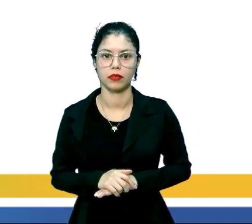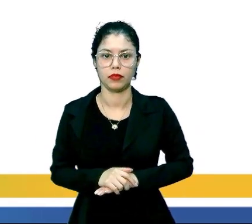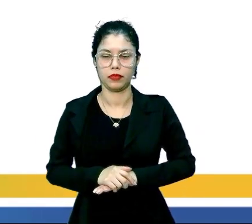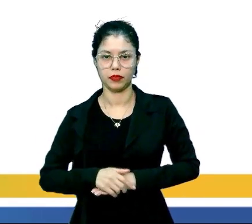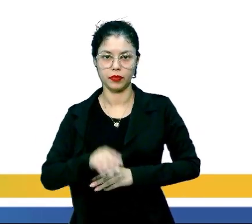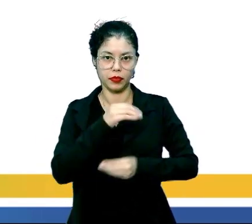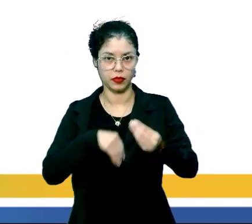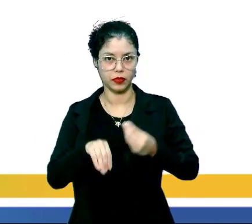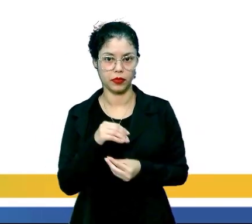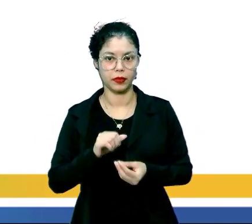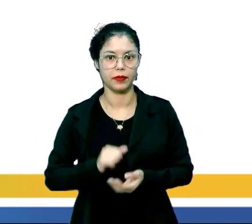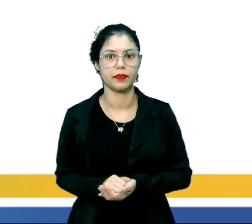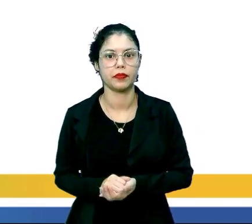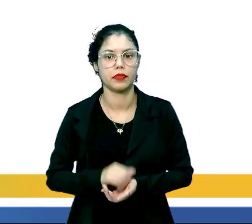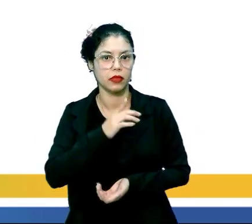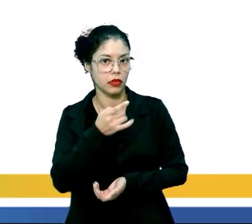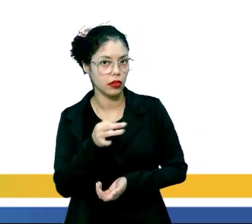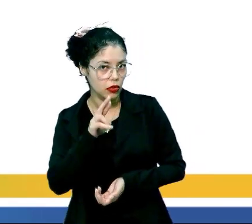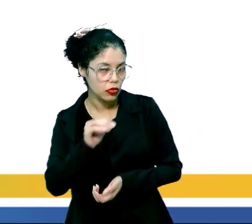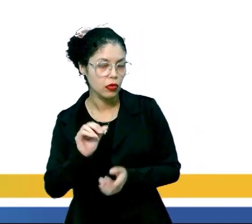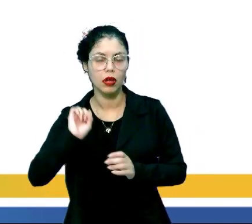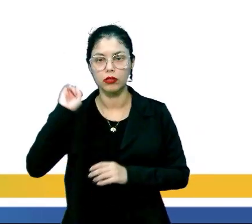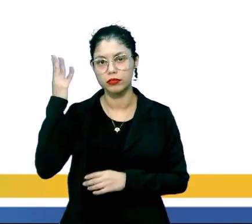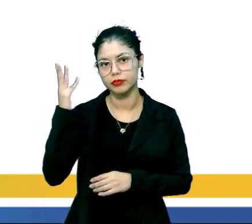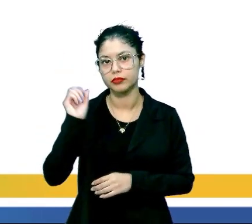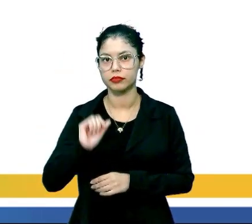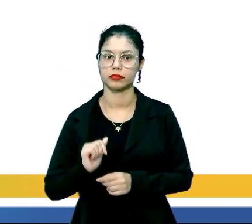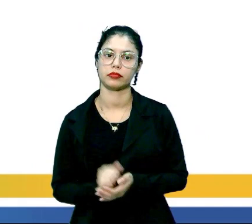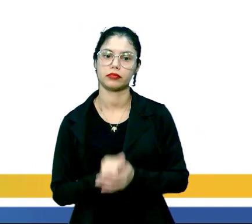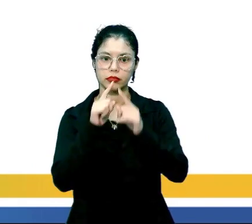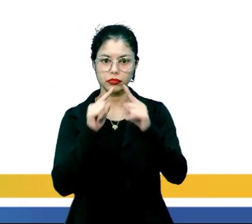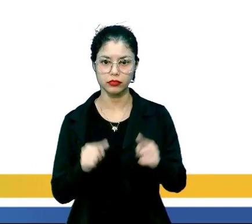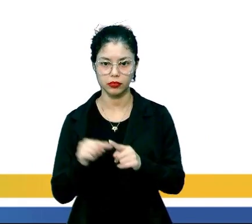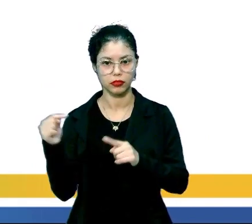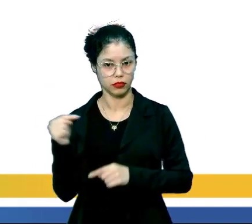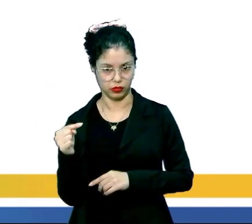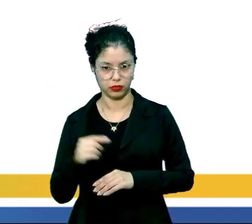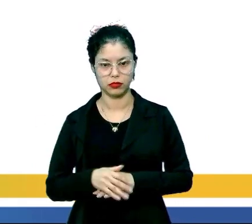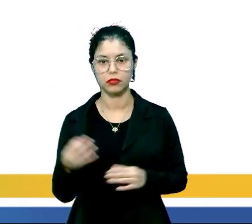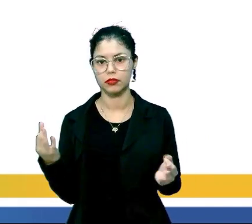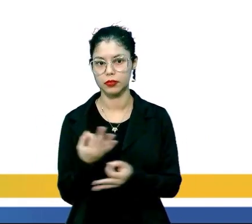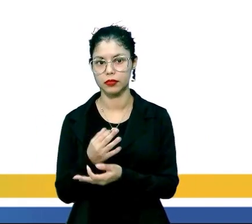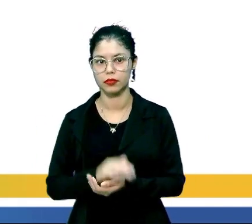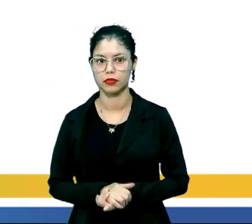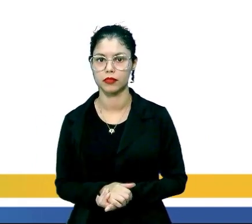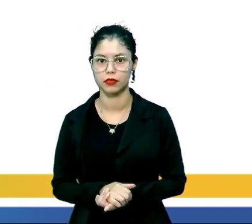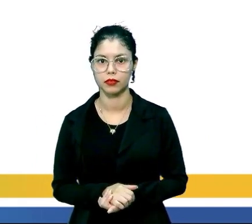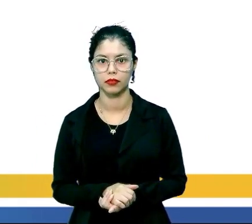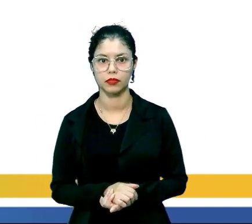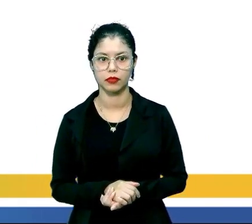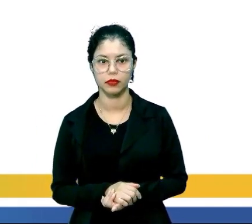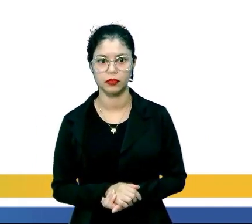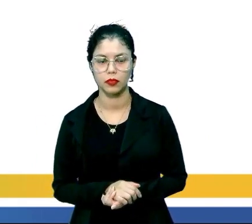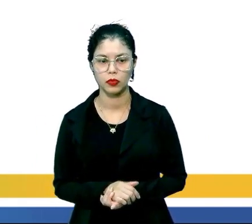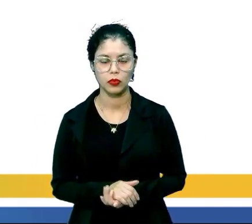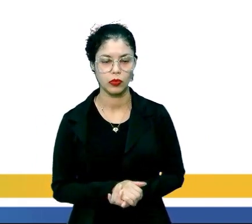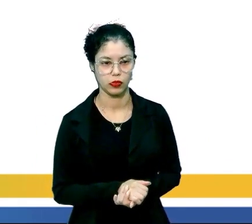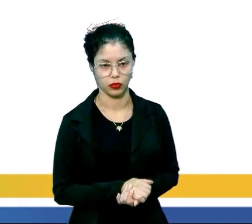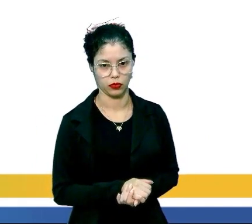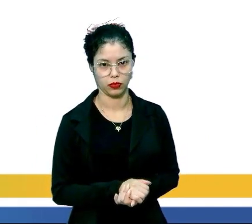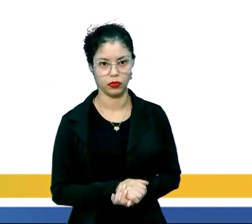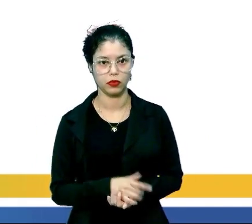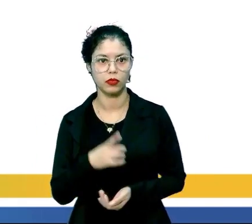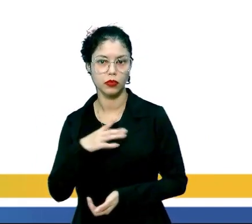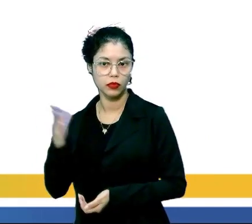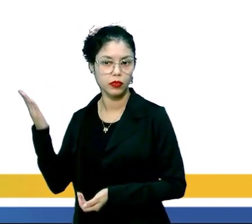gerar reações do tipo exotérmica, logo, o ΔH tem que ser negativo. Perfeito? Vamos seguir.